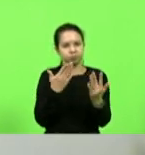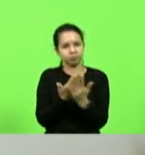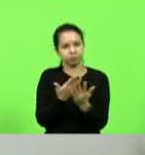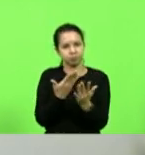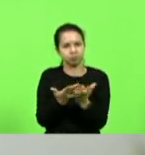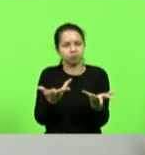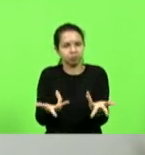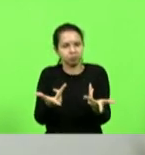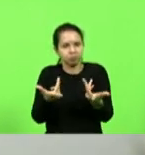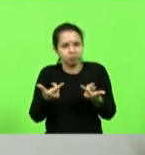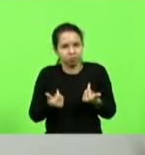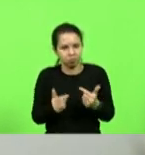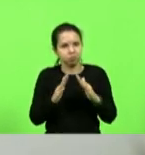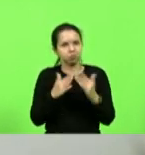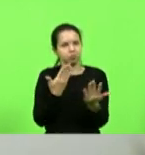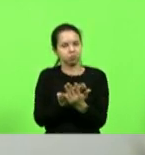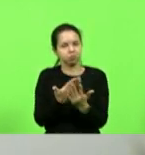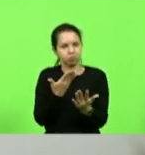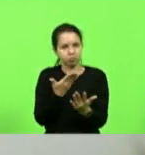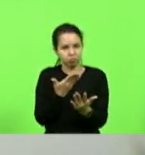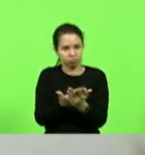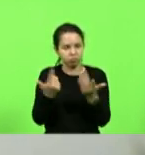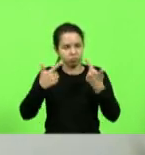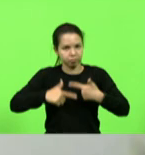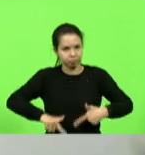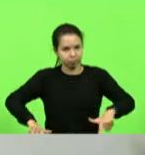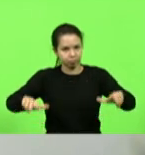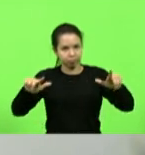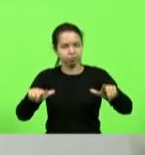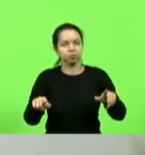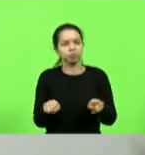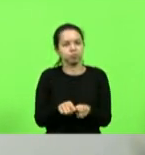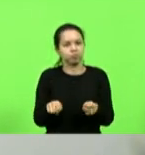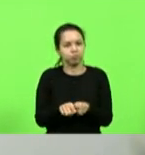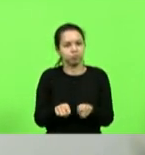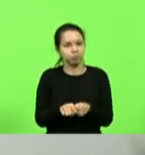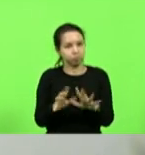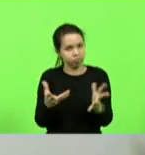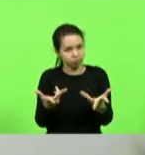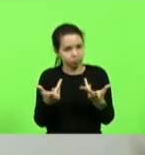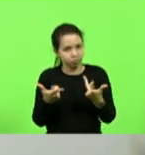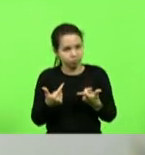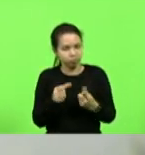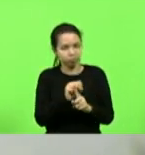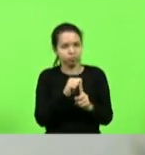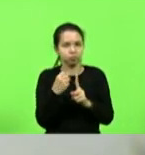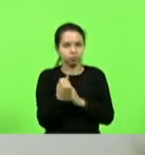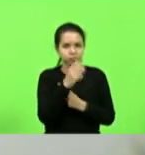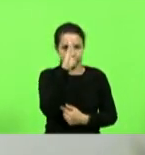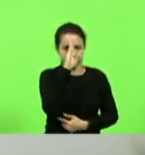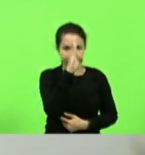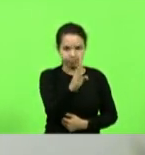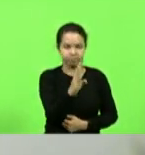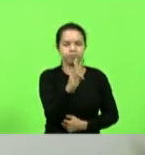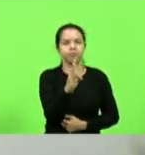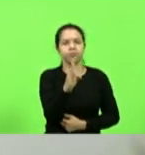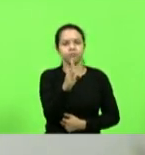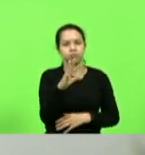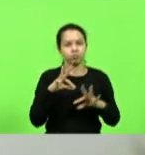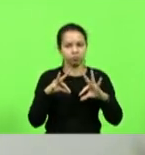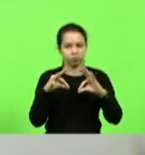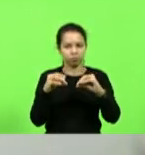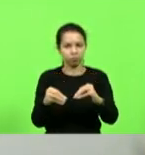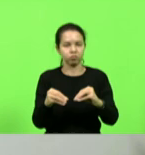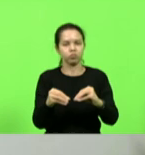qualidade, por uma escola laica e por uma escola de qualidade social, acima de tudo, onde todos são